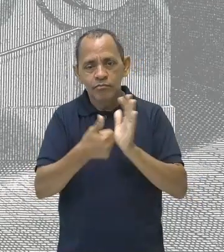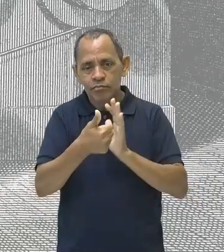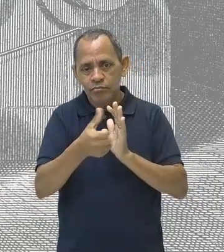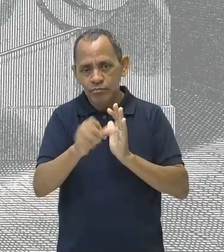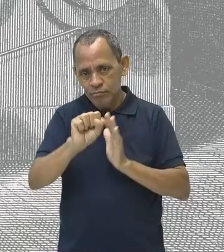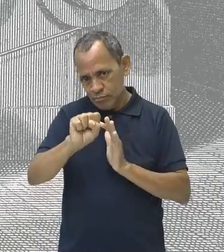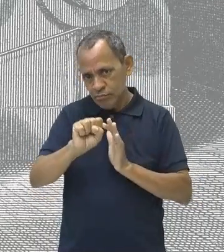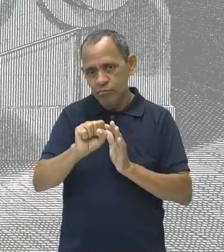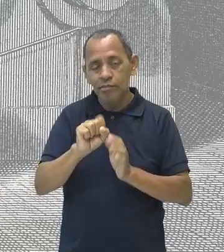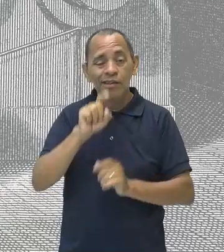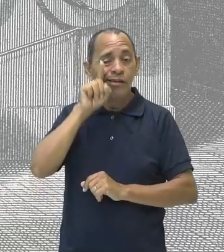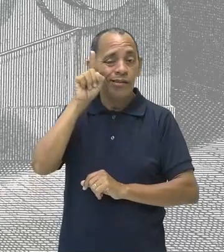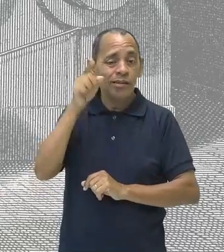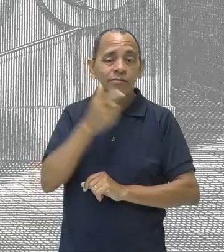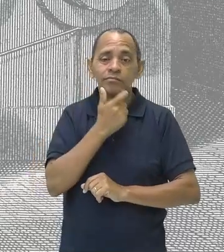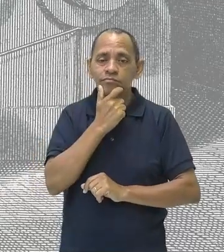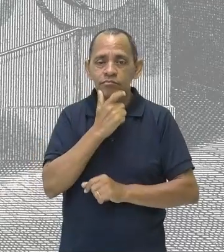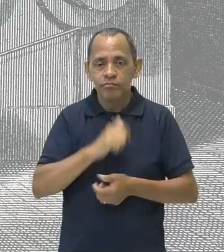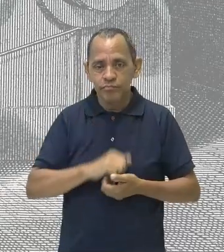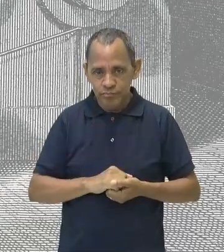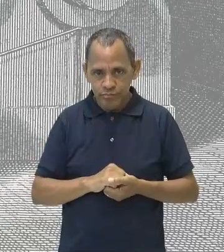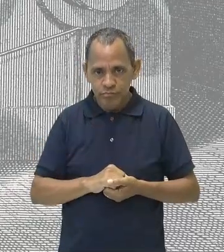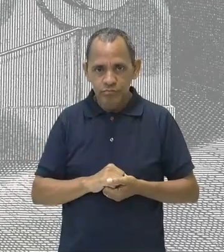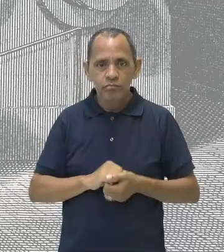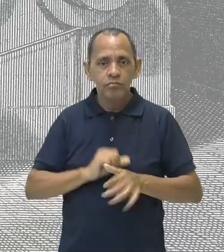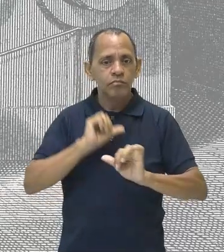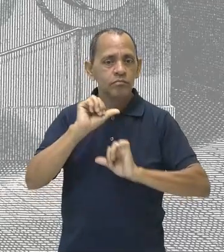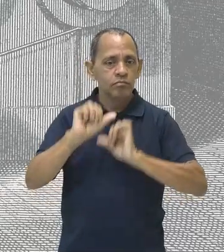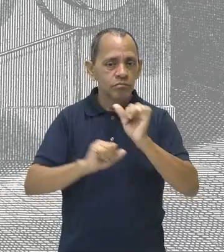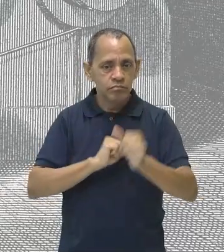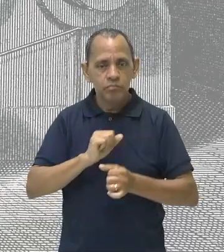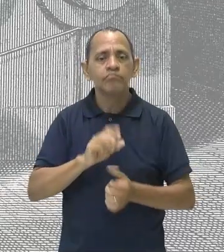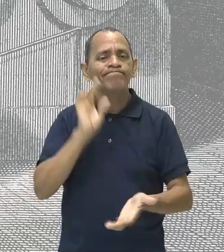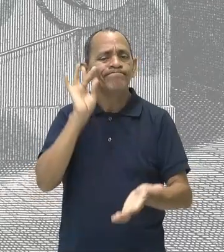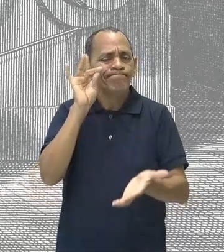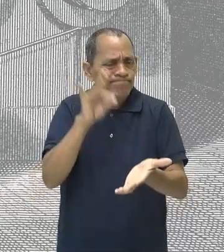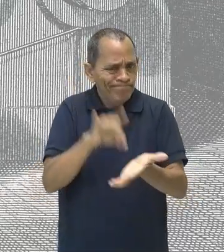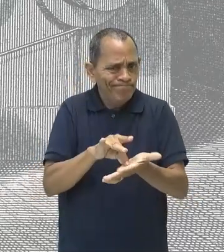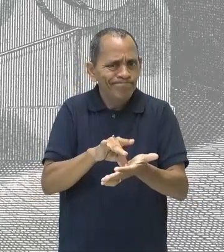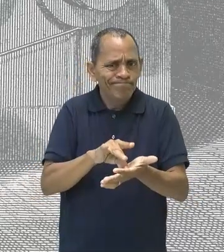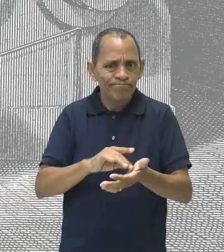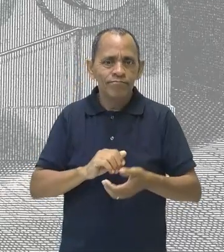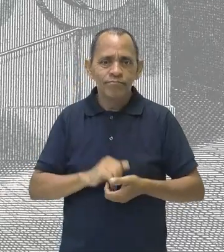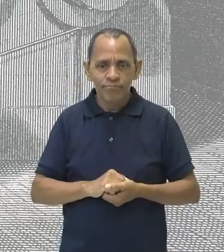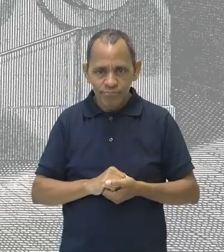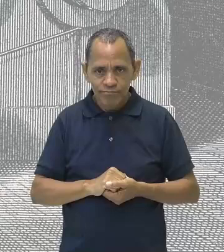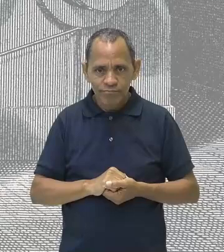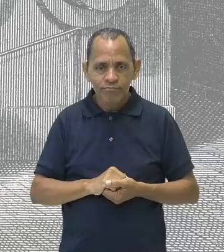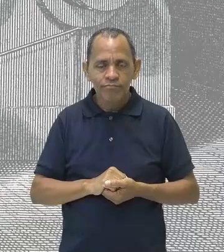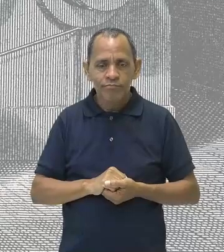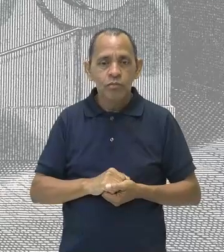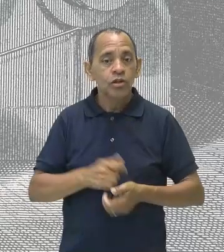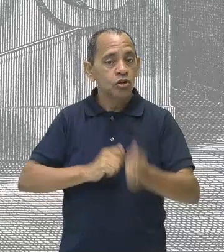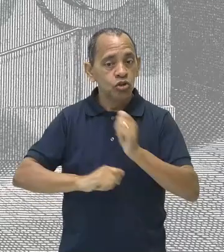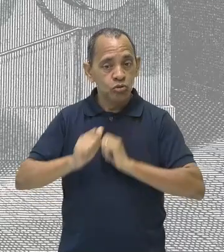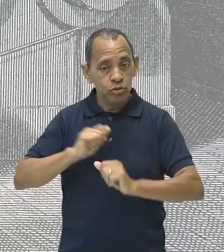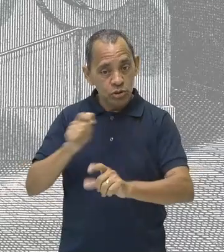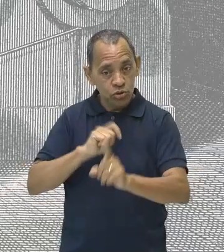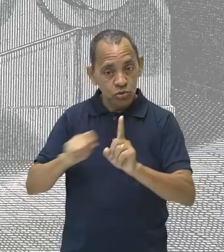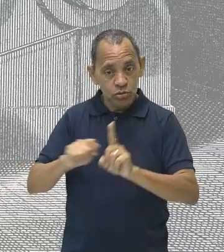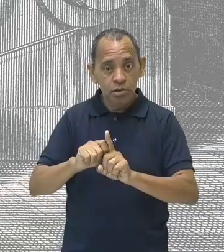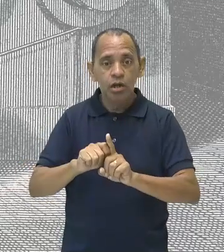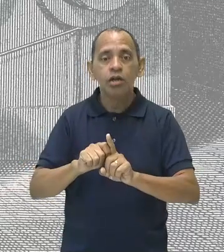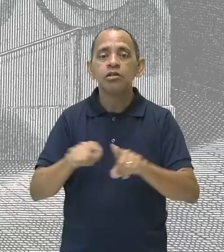na Inglaterra, alterando radicalmente a economia, a sociedade e